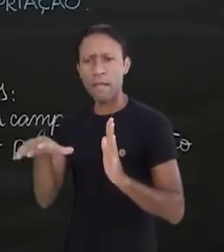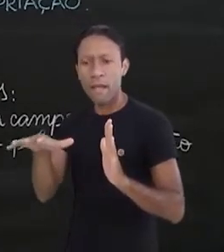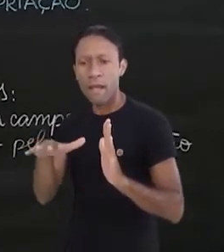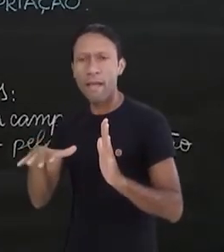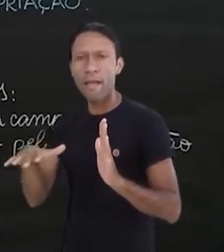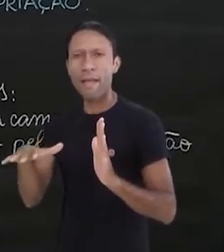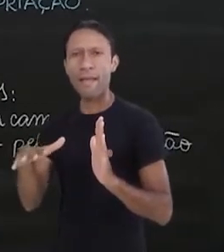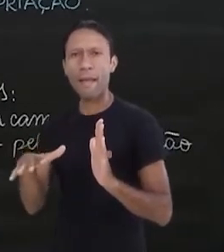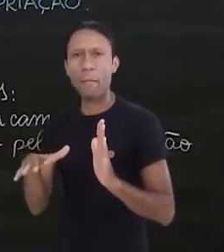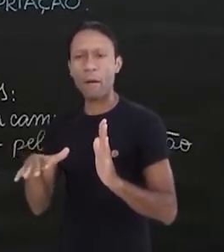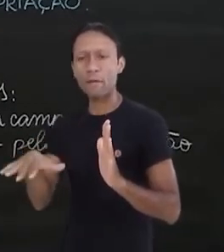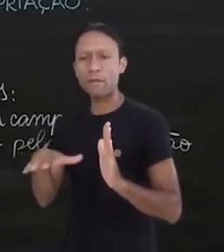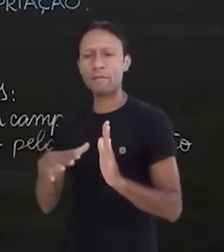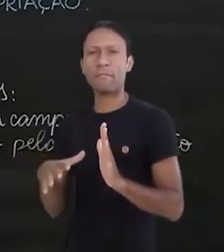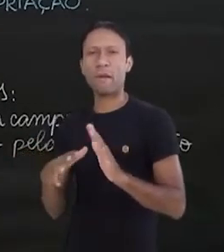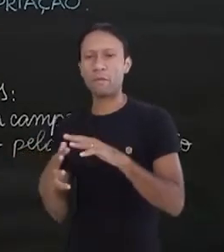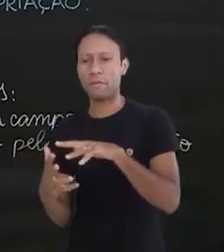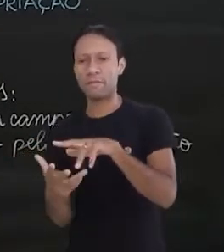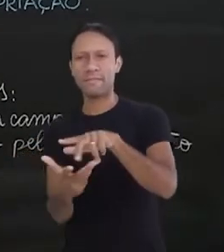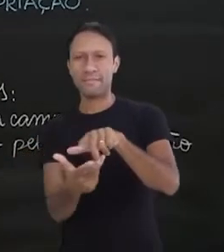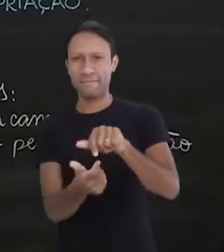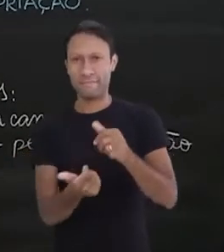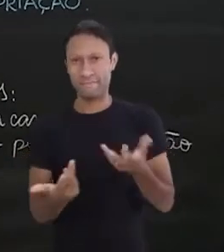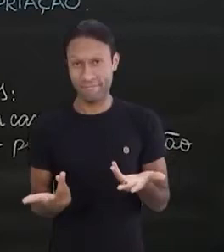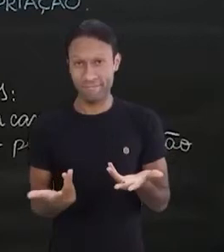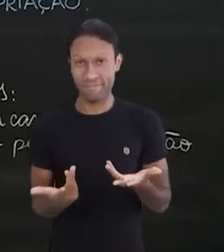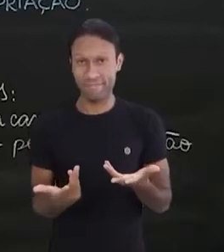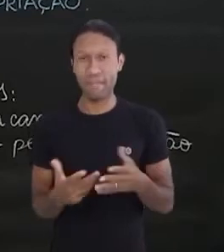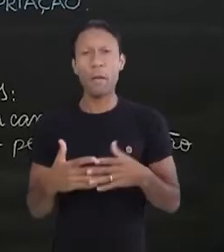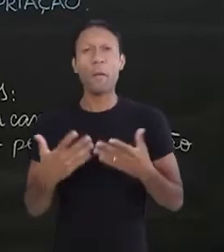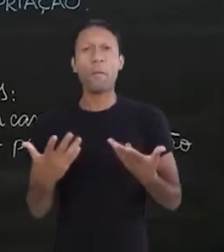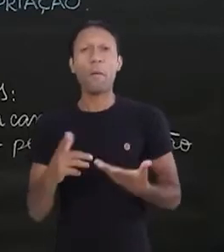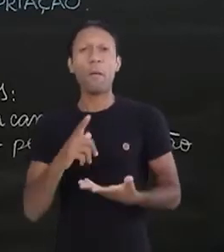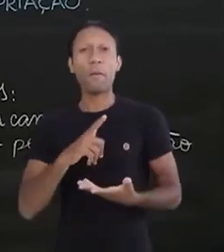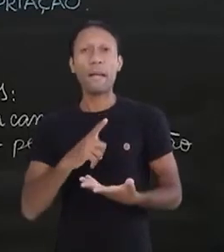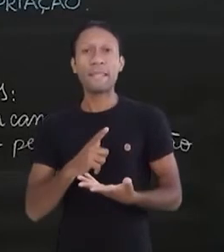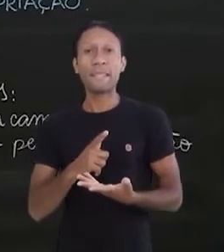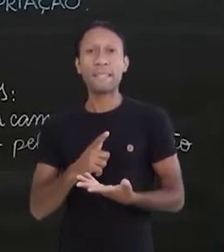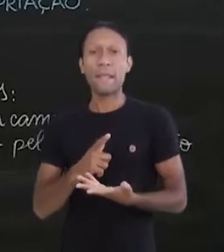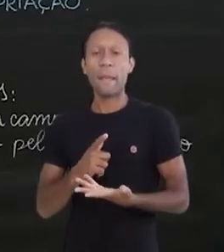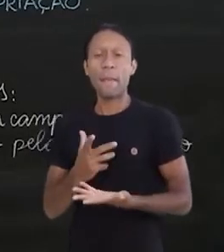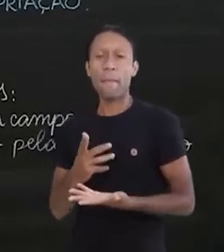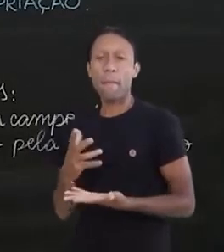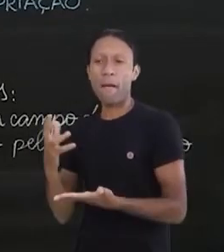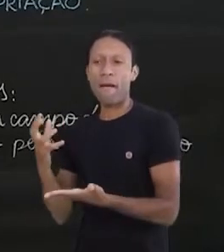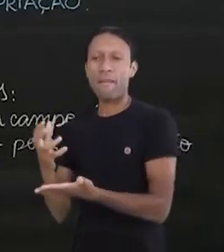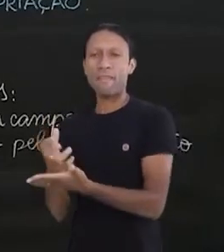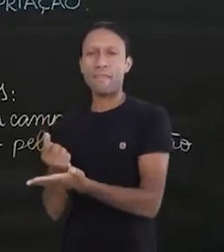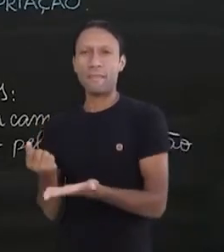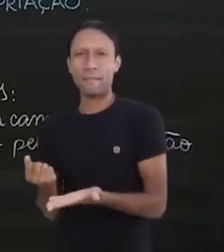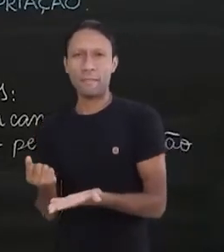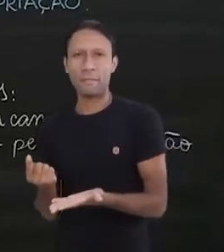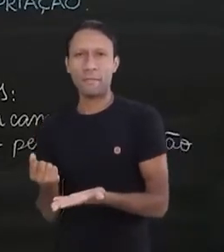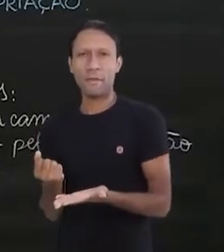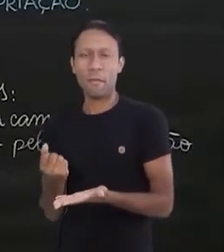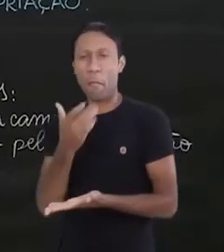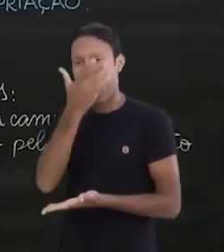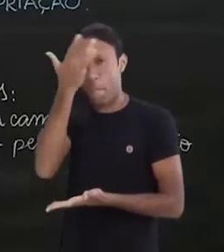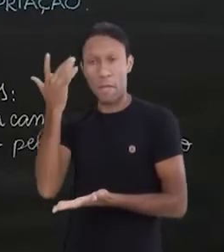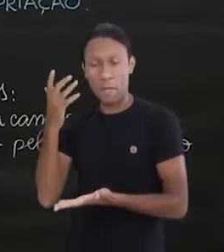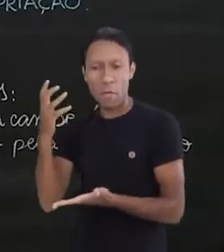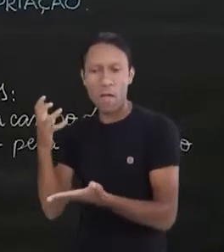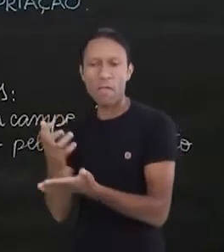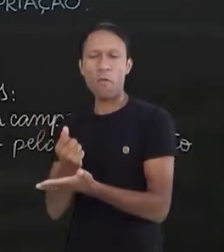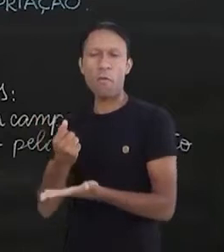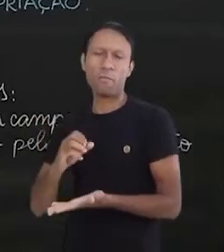é parte do espaço geográfico do qual há uma apropriação, do qual alguém é dono,